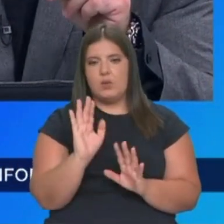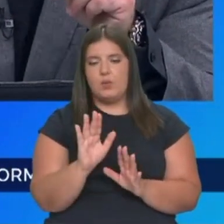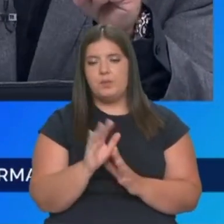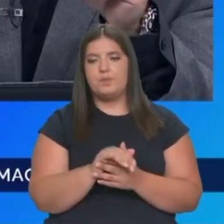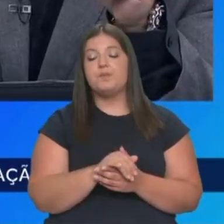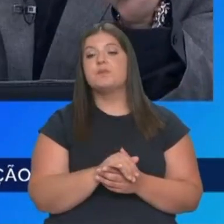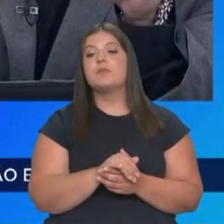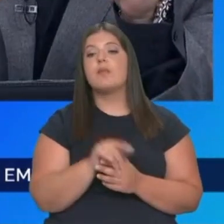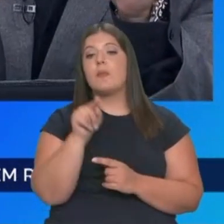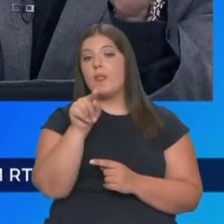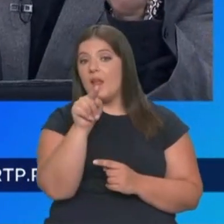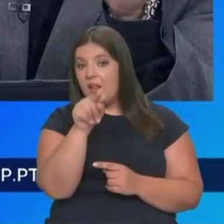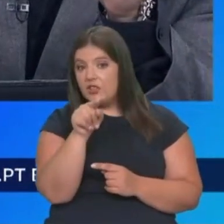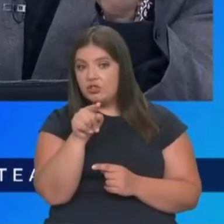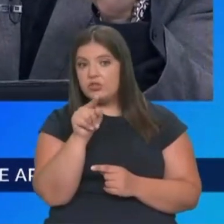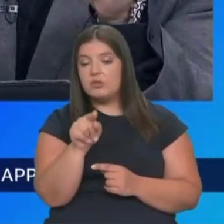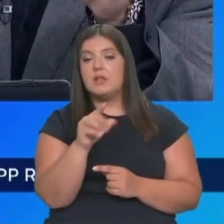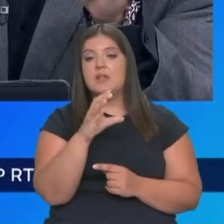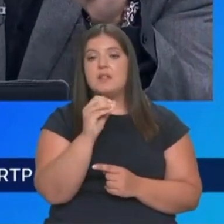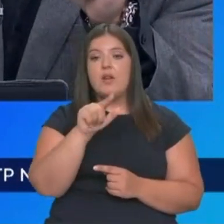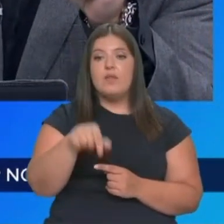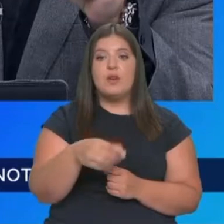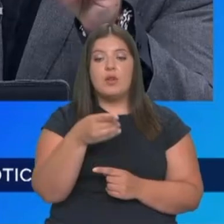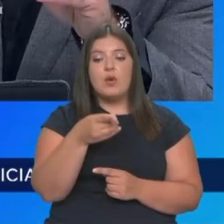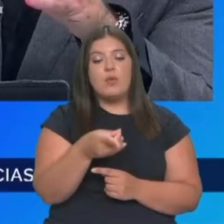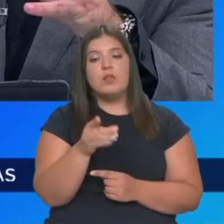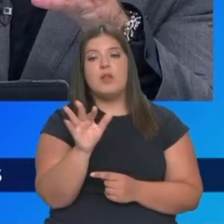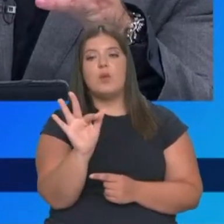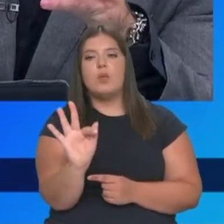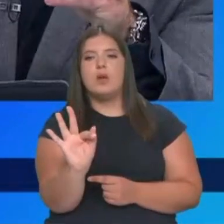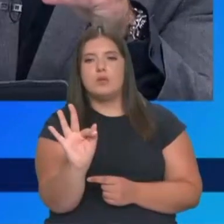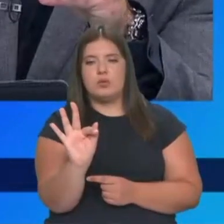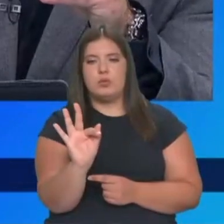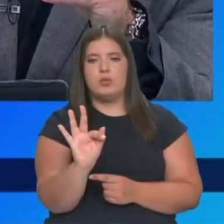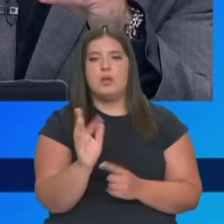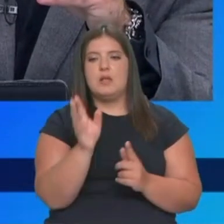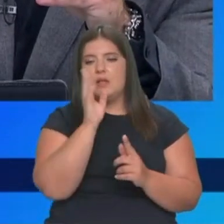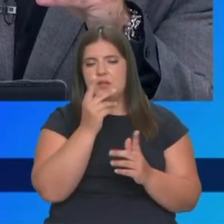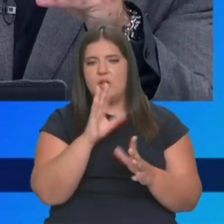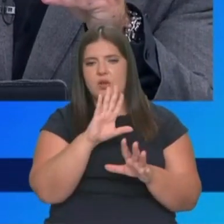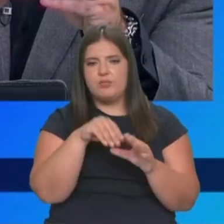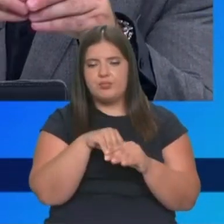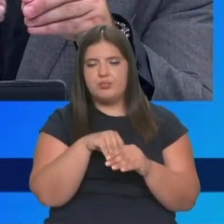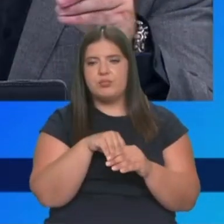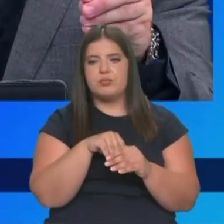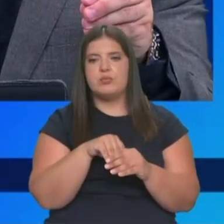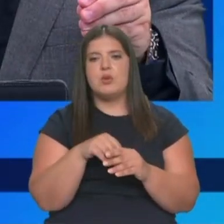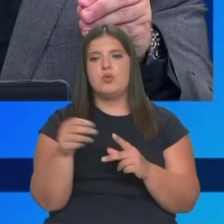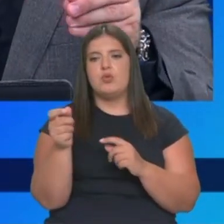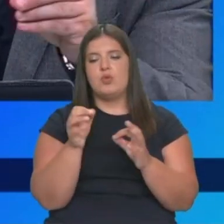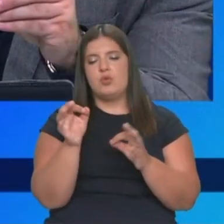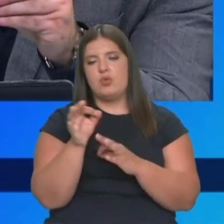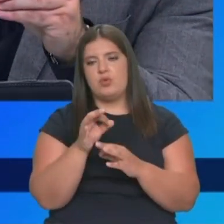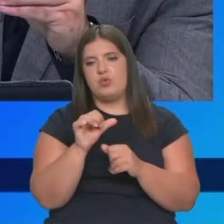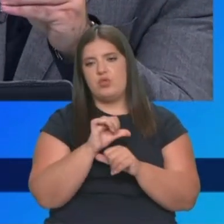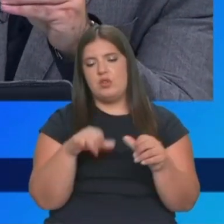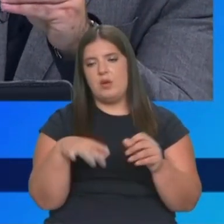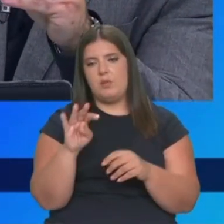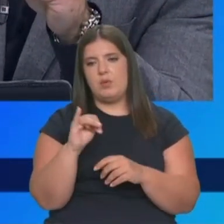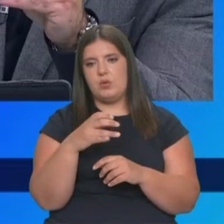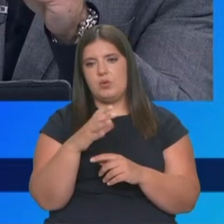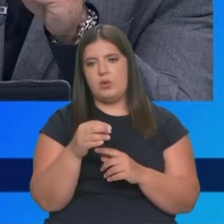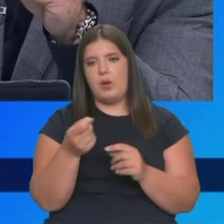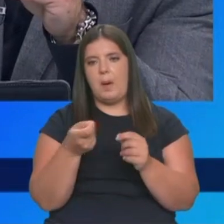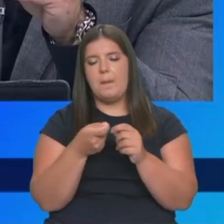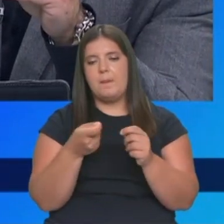0,25. Este exoplaneta é de 0,94. Se nós colocássemos este exoplaneta no nosso sistema solar, o seu ponto